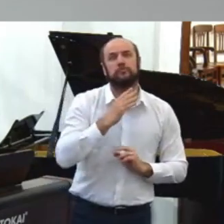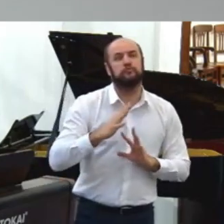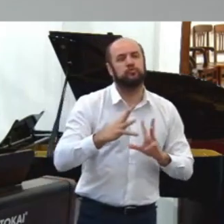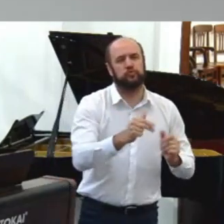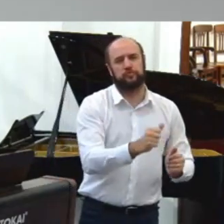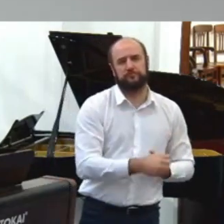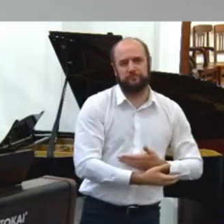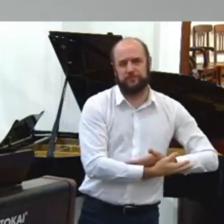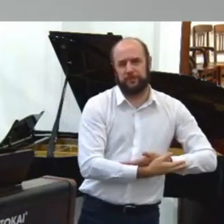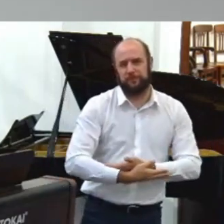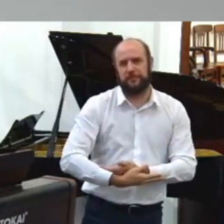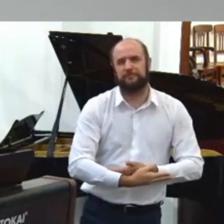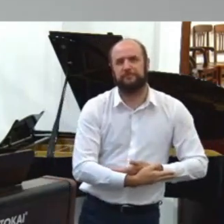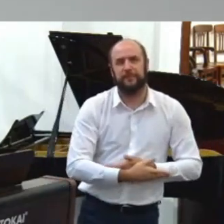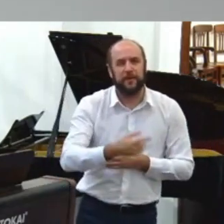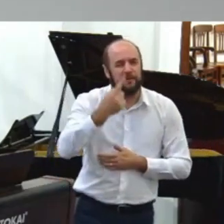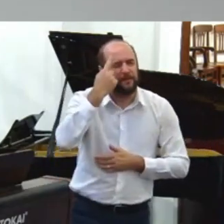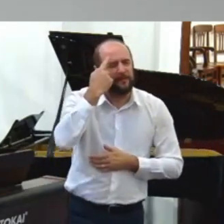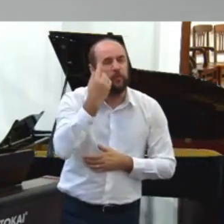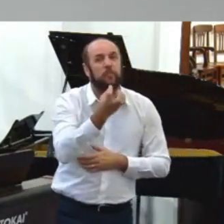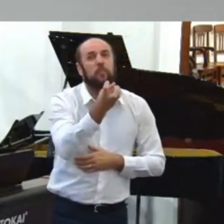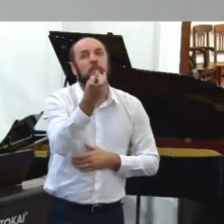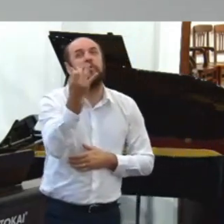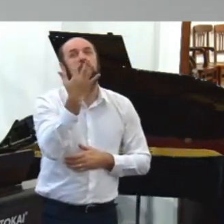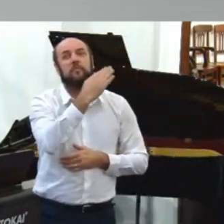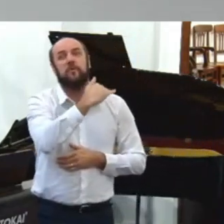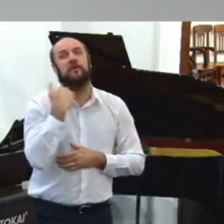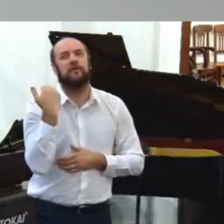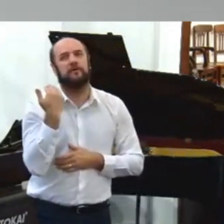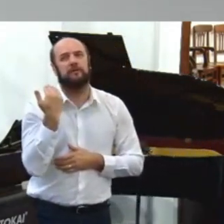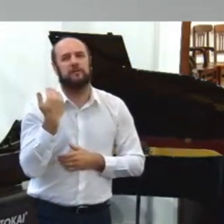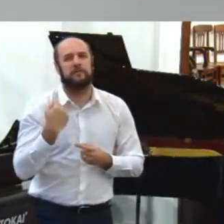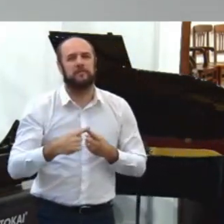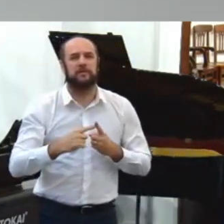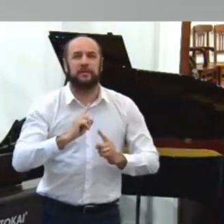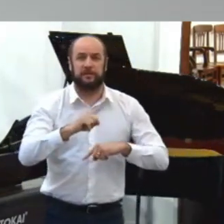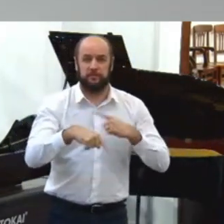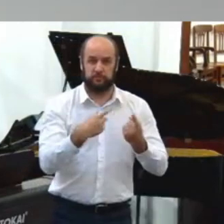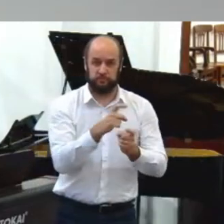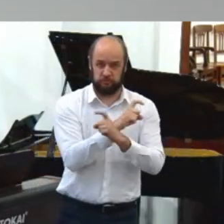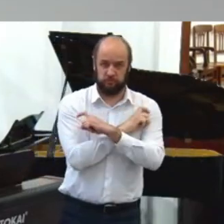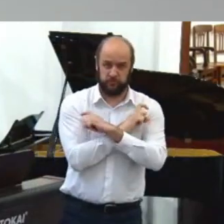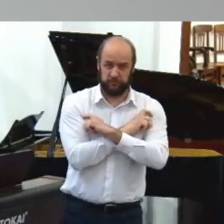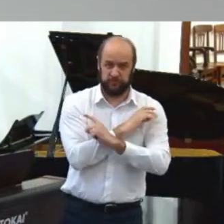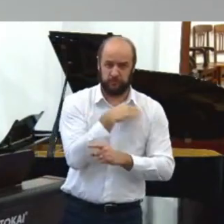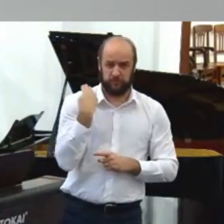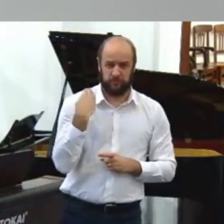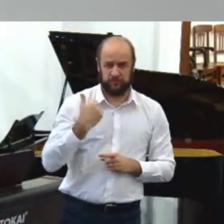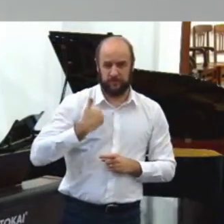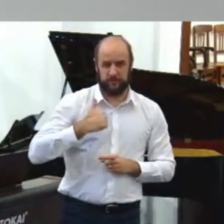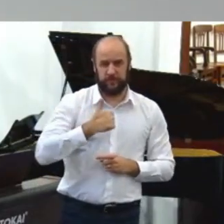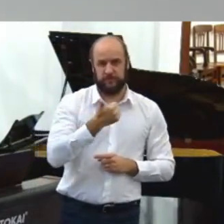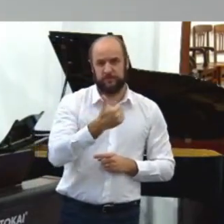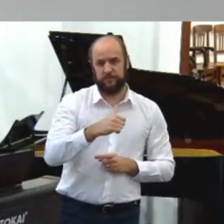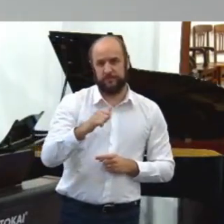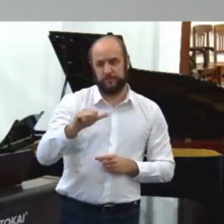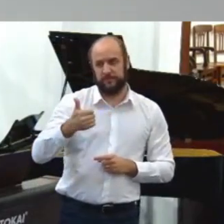vocês quantos foram mortos. Por quê? Porque depois da morte de José do Egito, que faleceu com 110